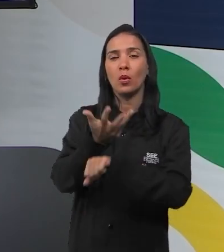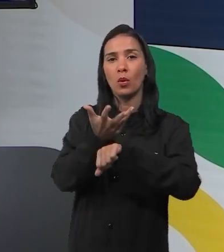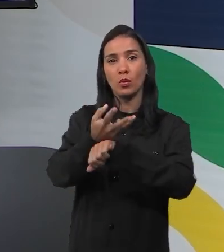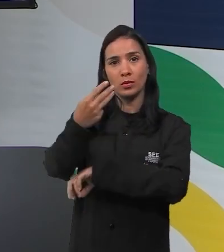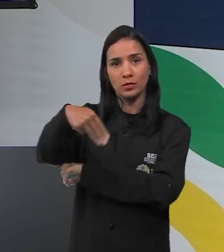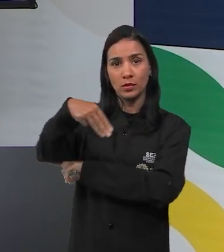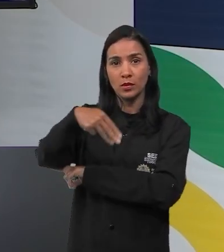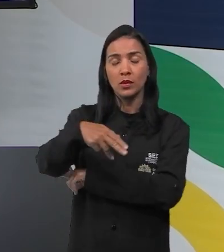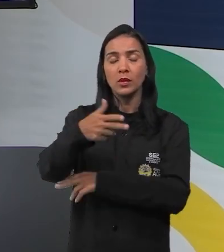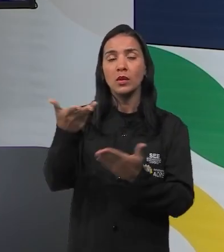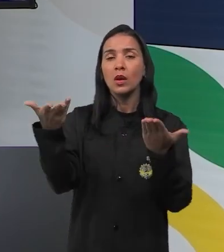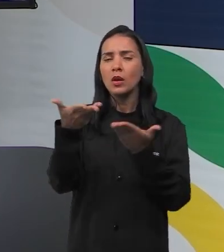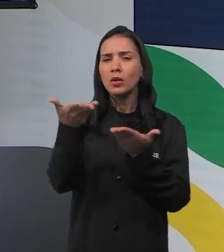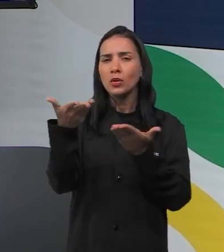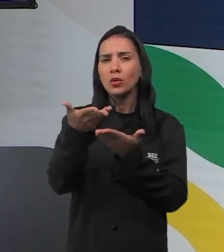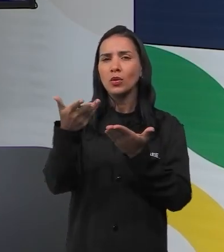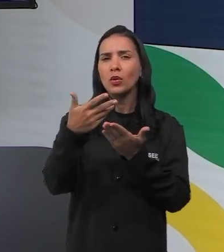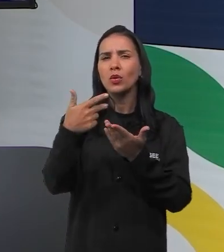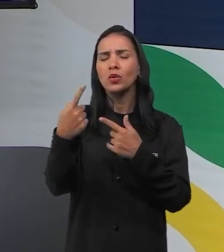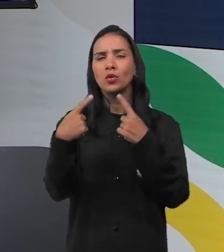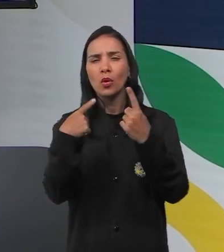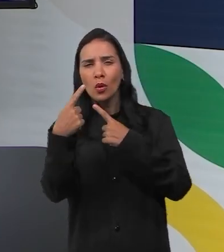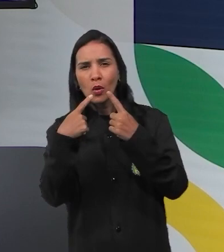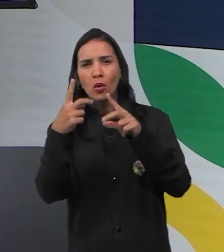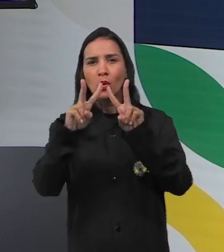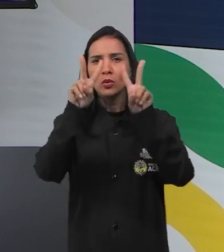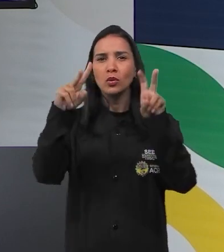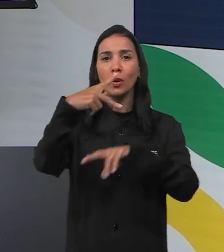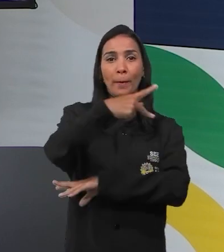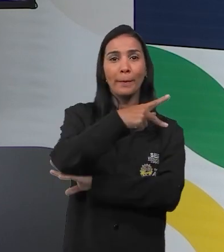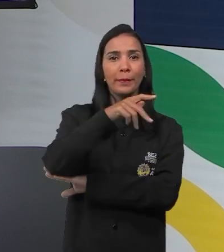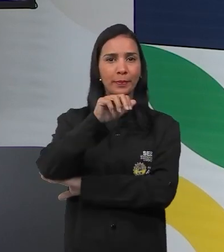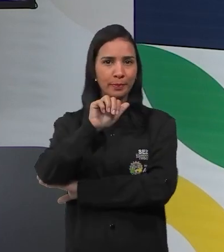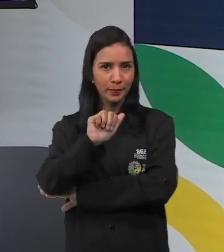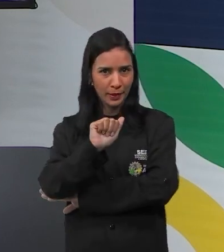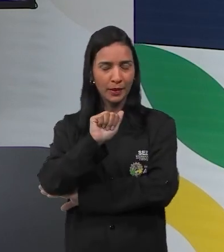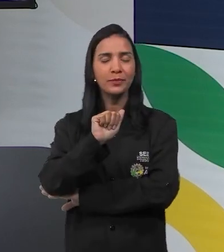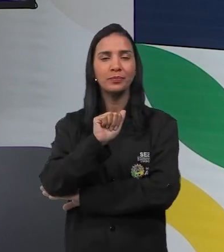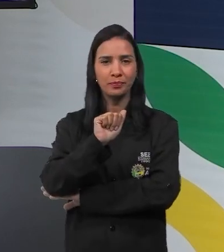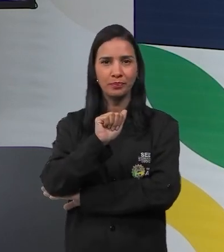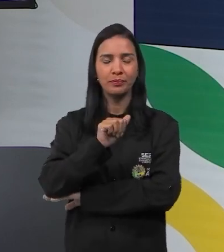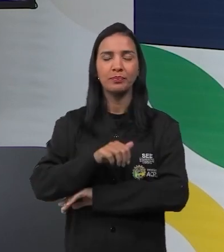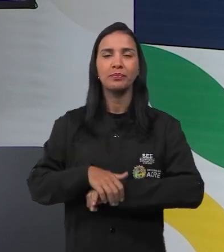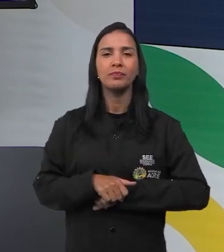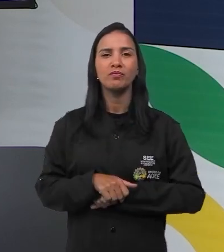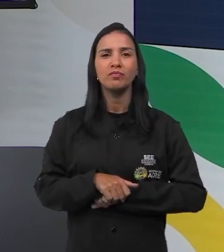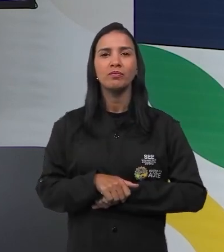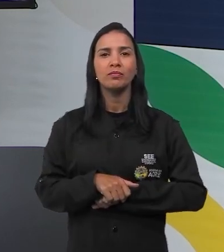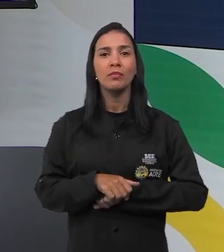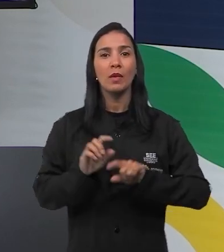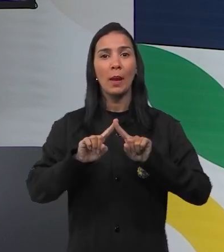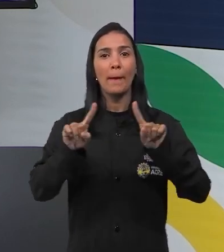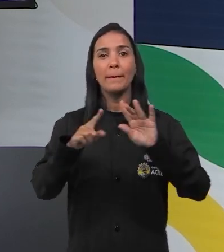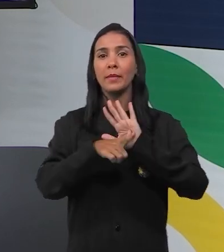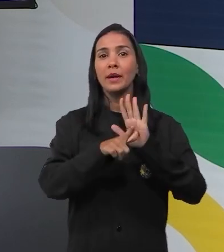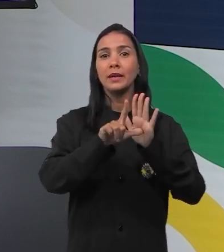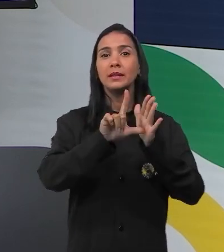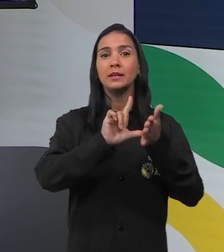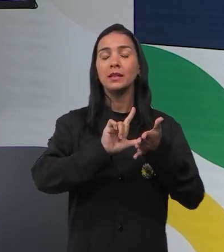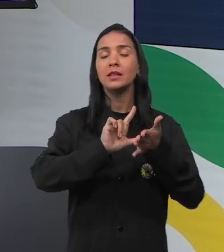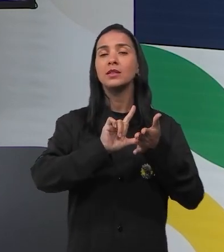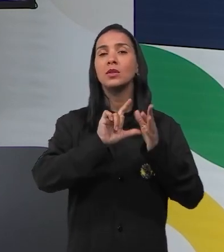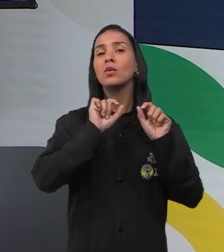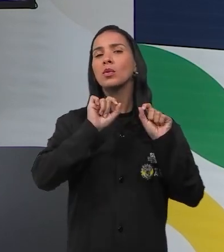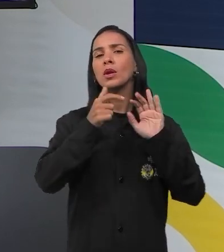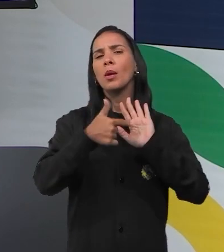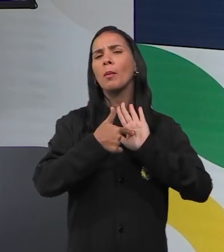um pouco sobre a progressão aritmética, também conhecida como PA. Nós vamos primeiro definir,